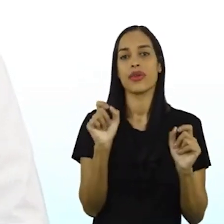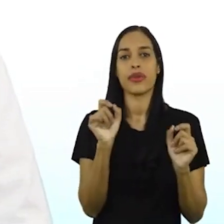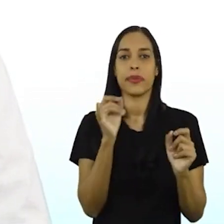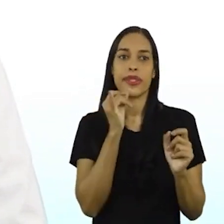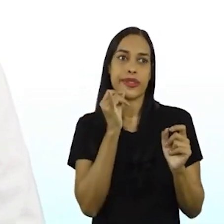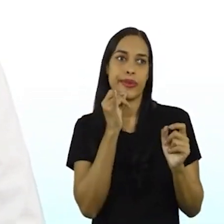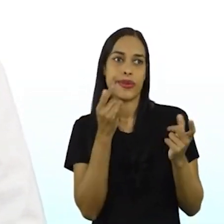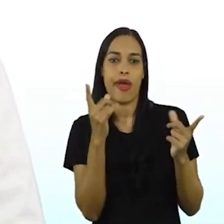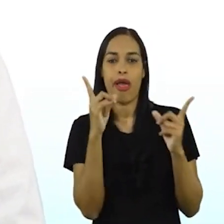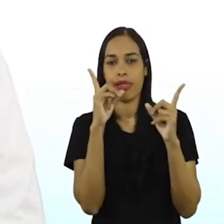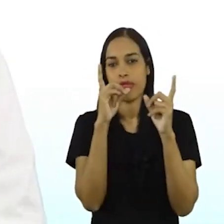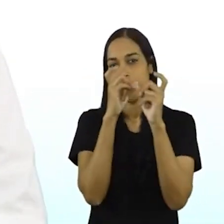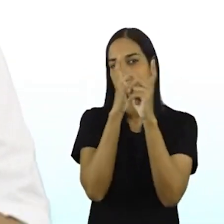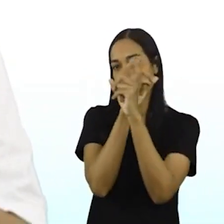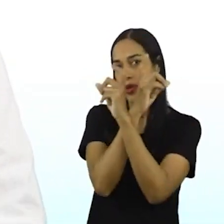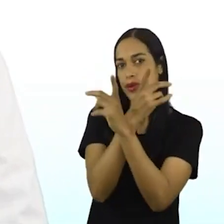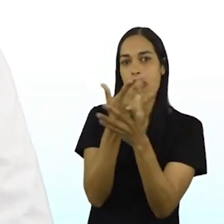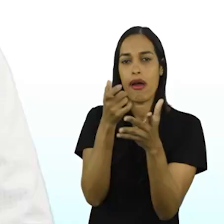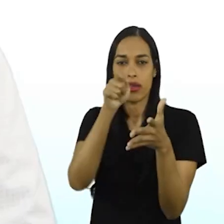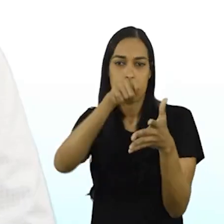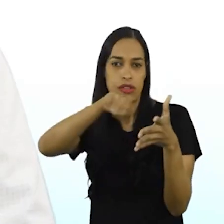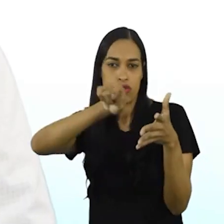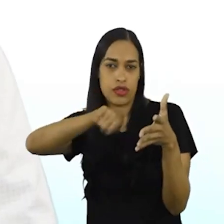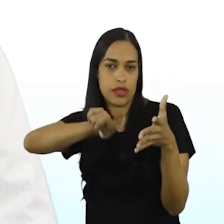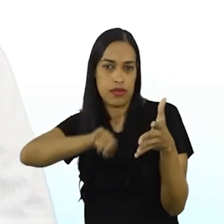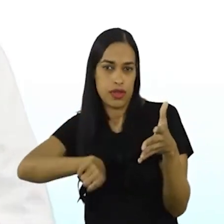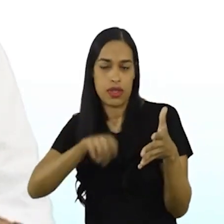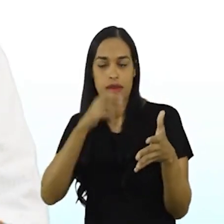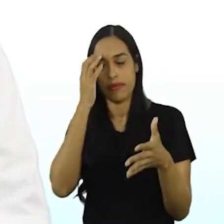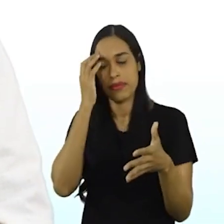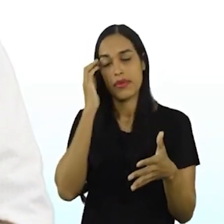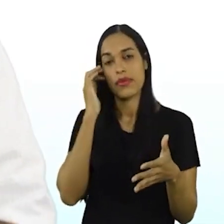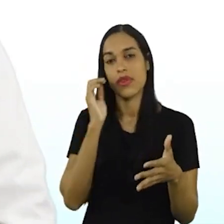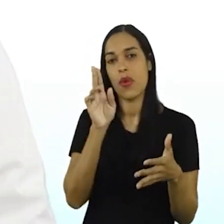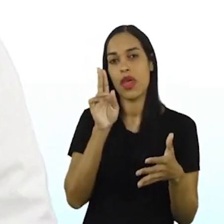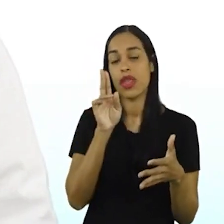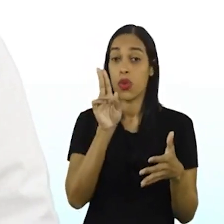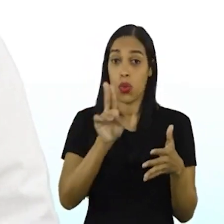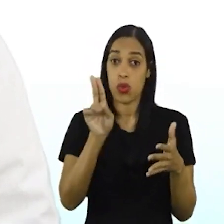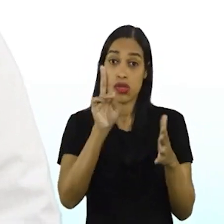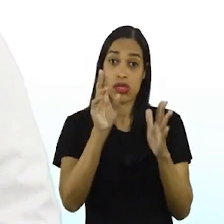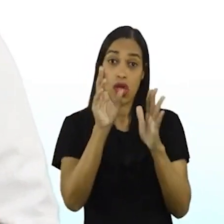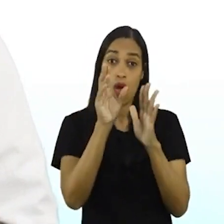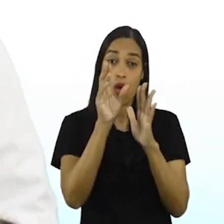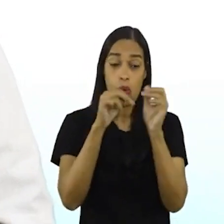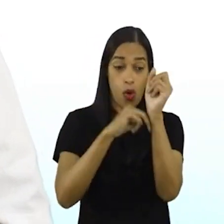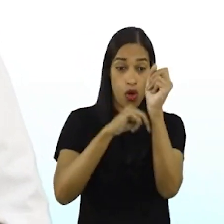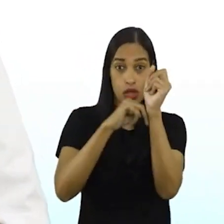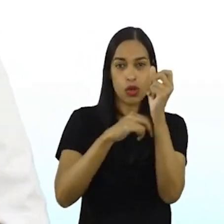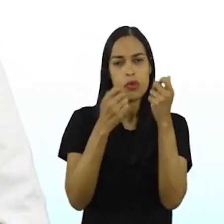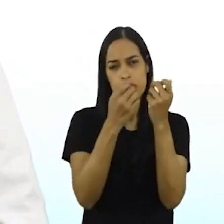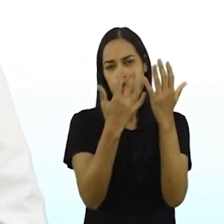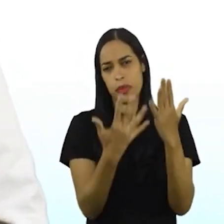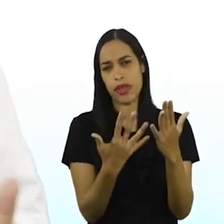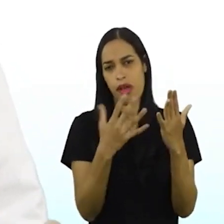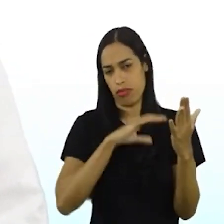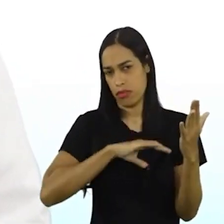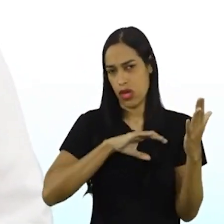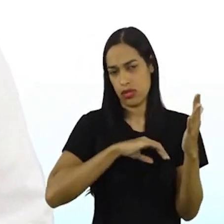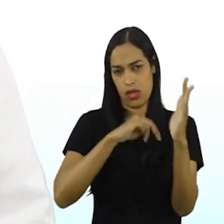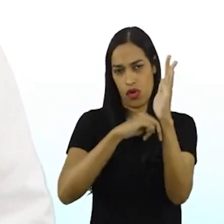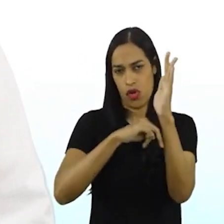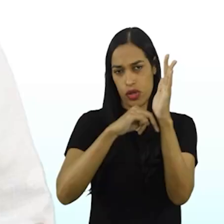a dificuldade de se escrever. Então, ele usa o código para explicar o próprio código. E aí você percebe também que